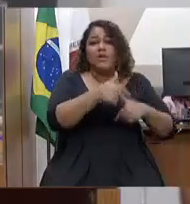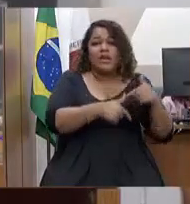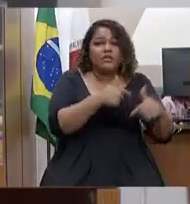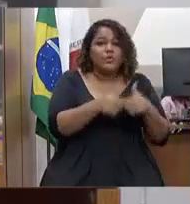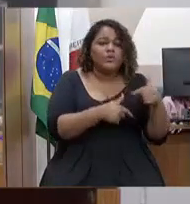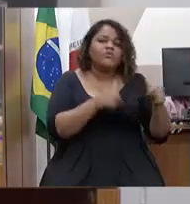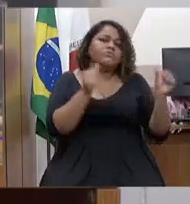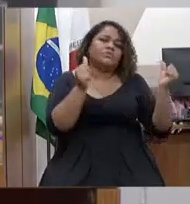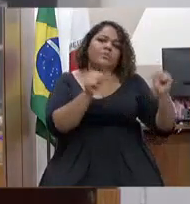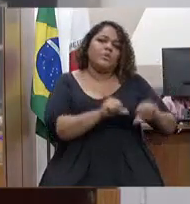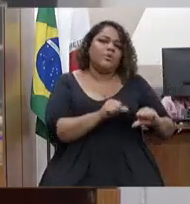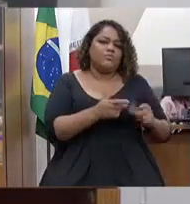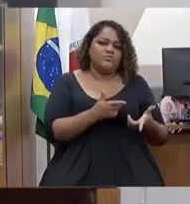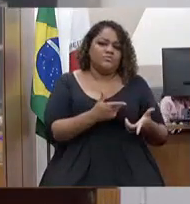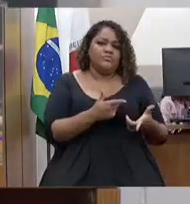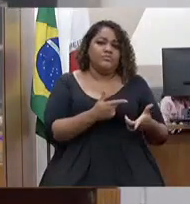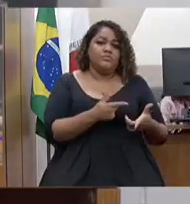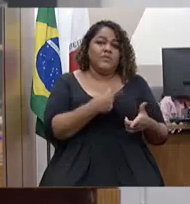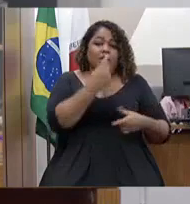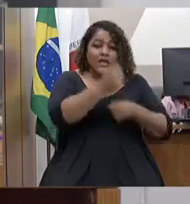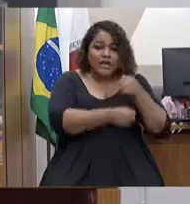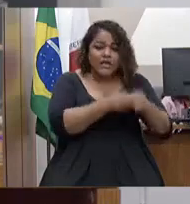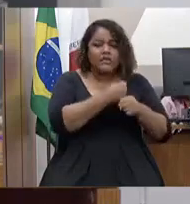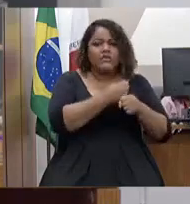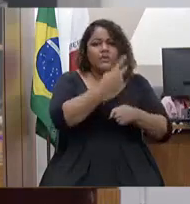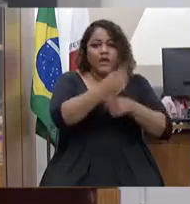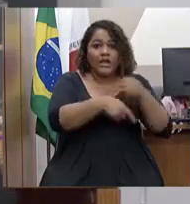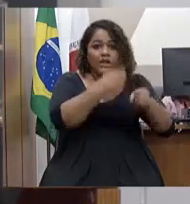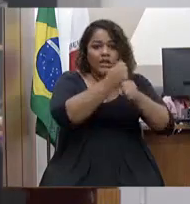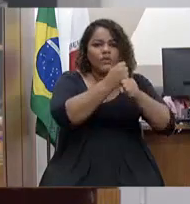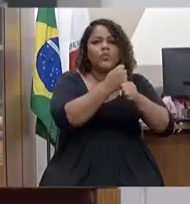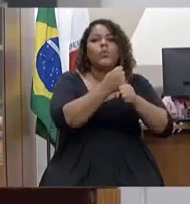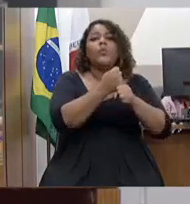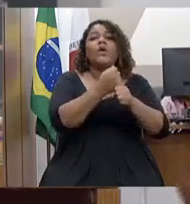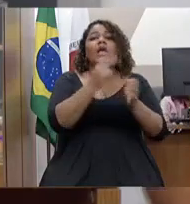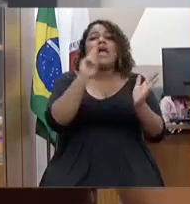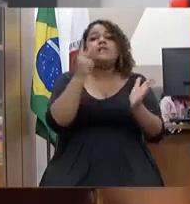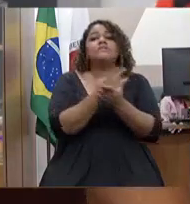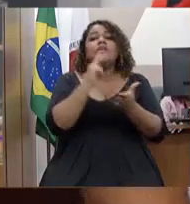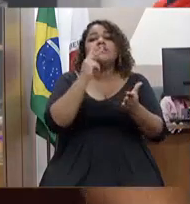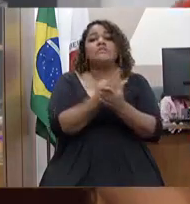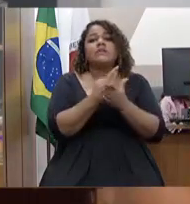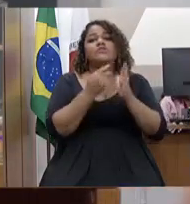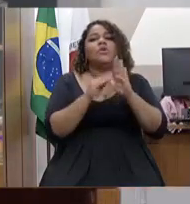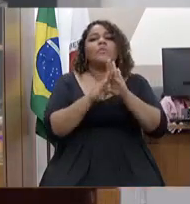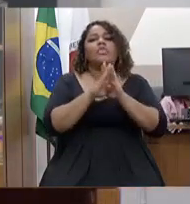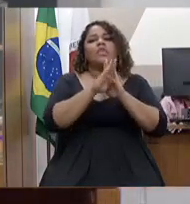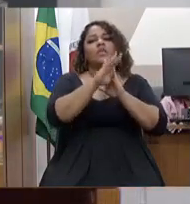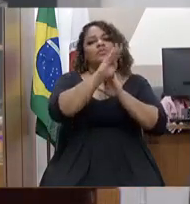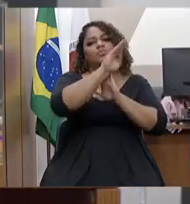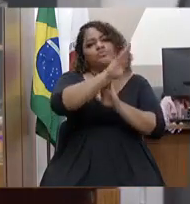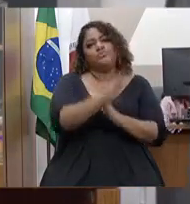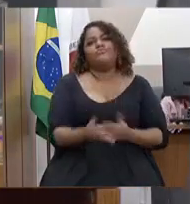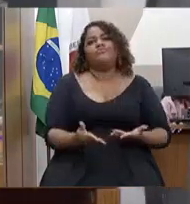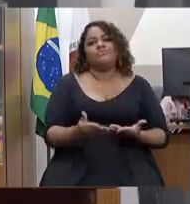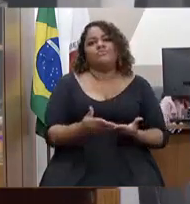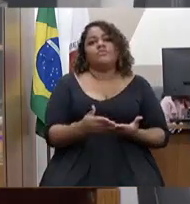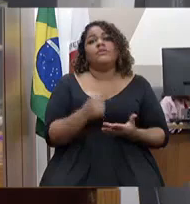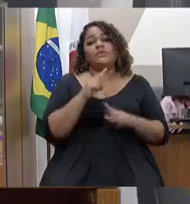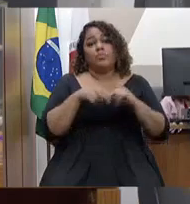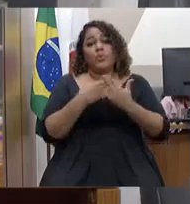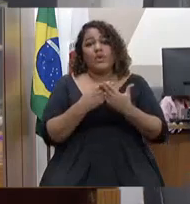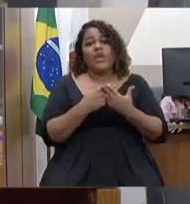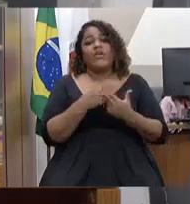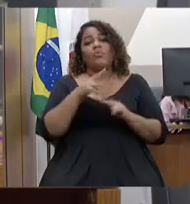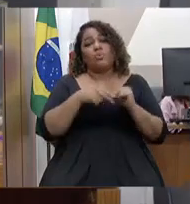aumentando o número de acidentes isso tudo vem de um sucateamento do Ministério do Trabalho né Nós vamos visitar